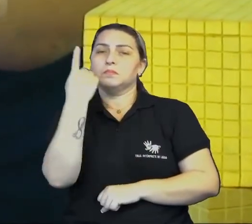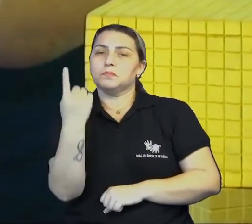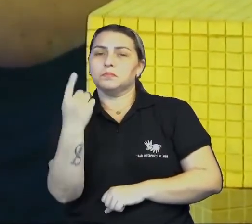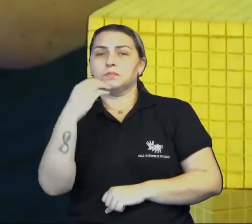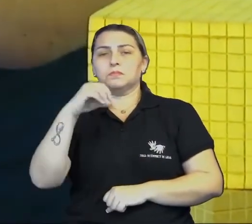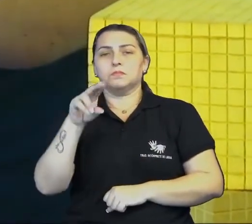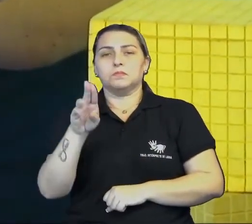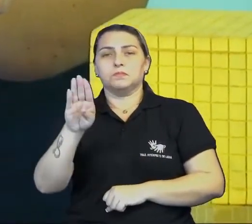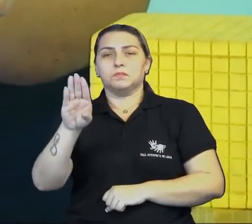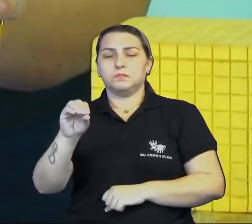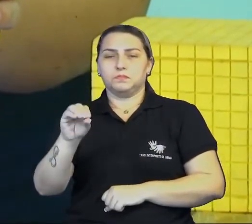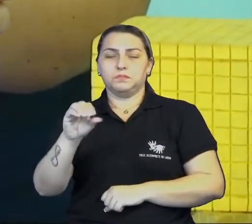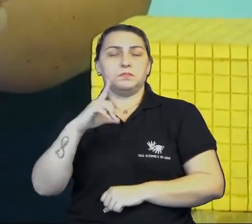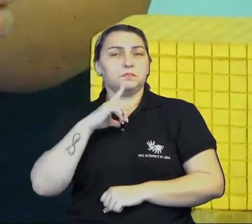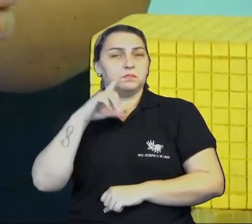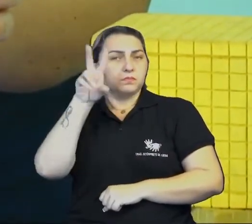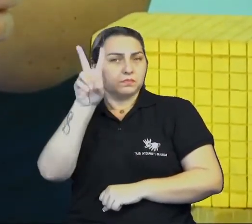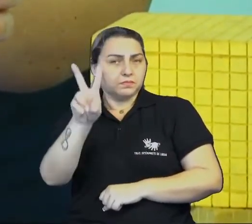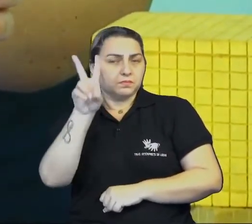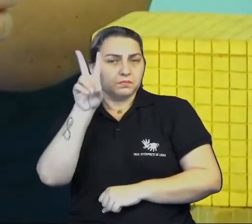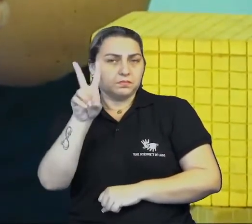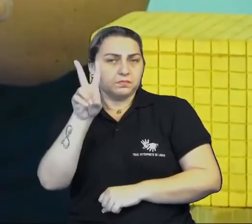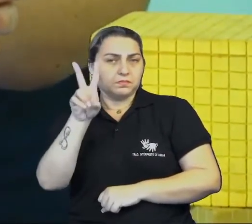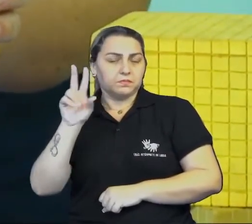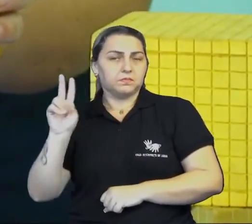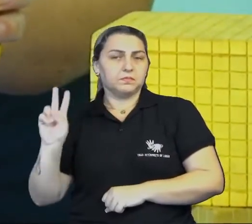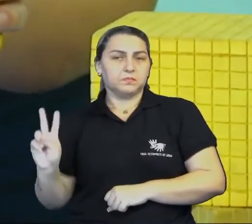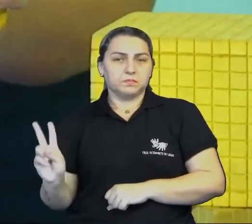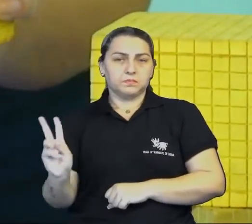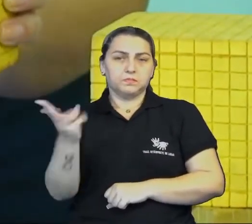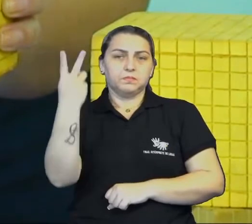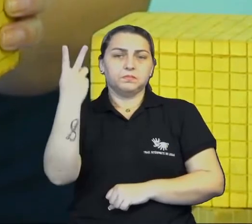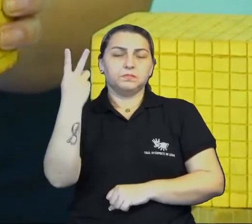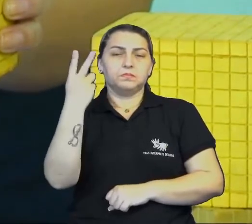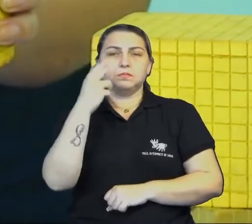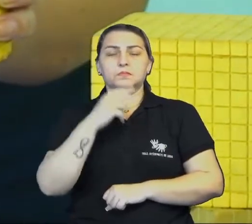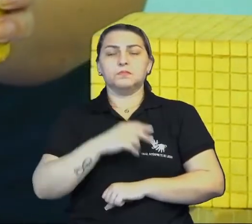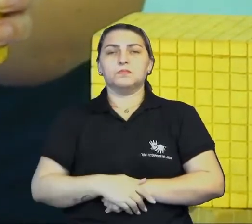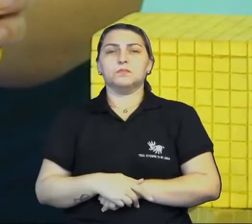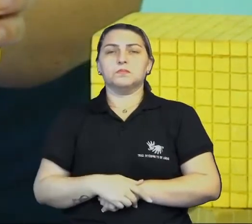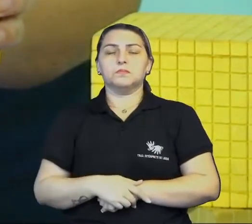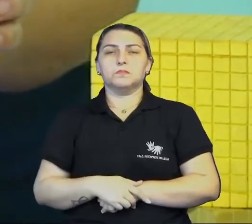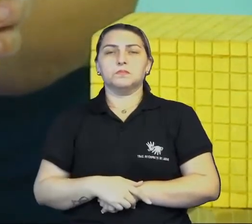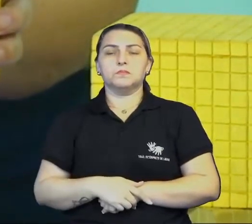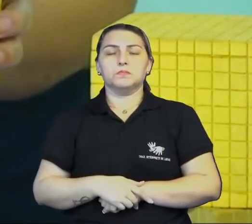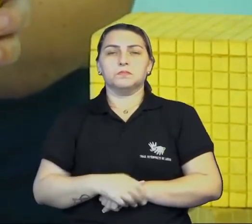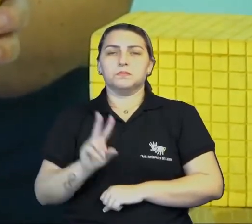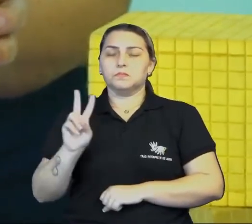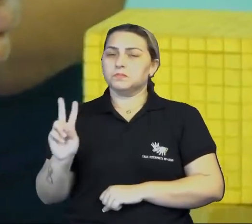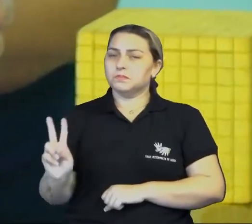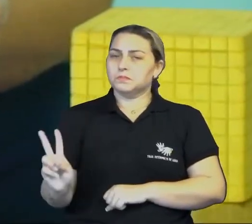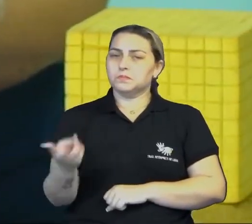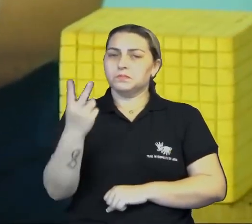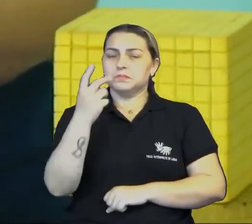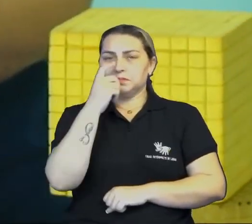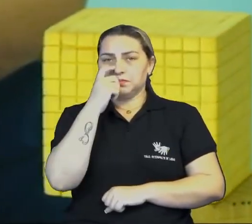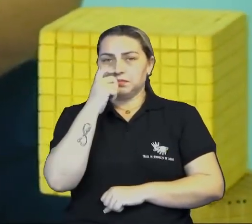cubo. Aqui eu já vou ter 2 unidades de milhar. Ou seja, eu vou ter 1000 mais 1000. Quanto que vai